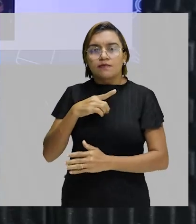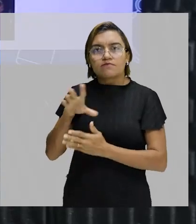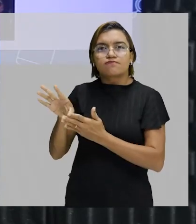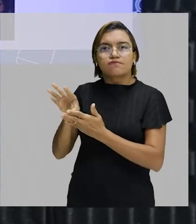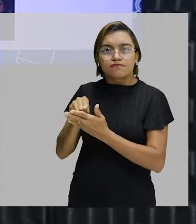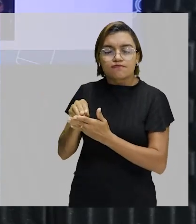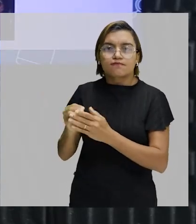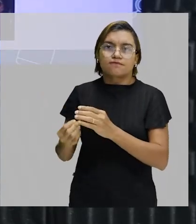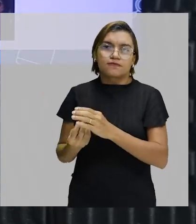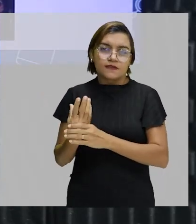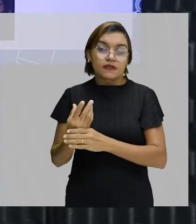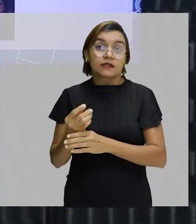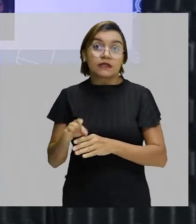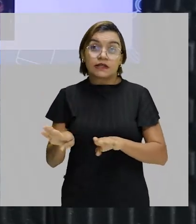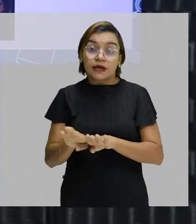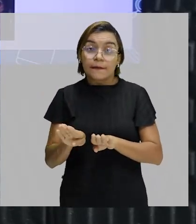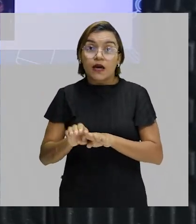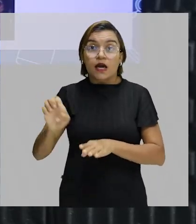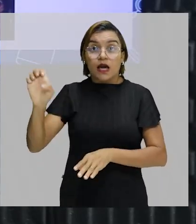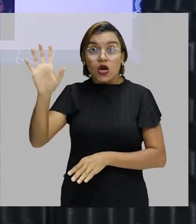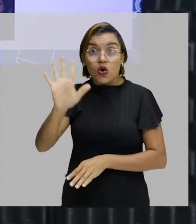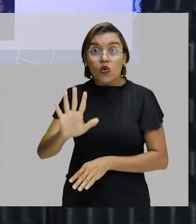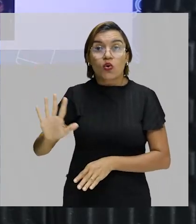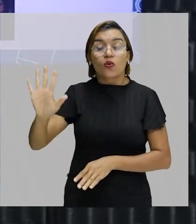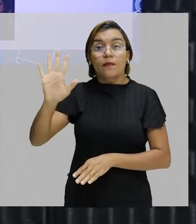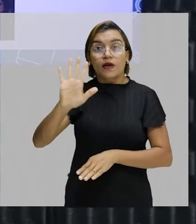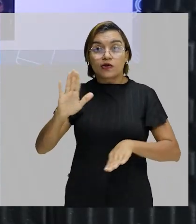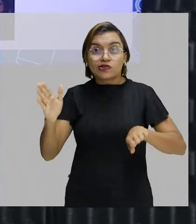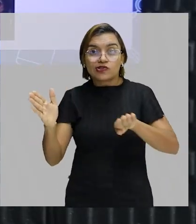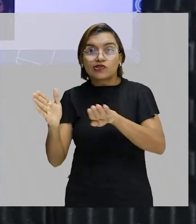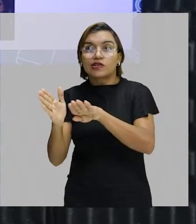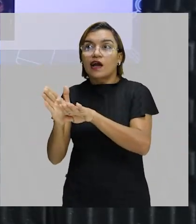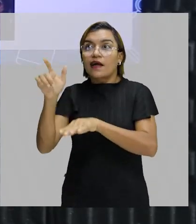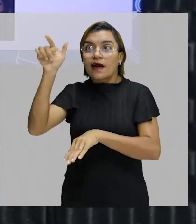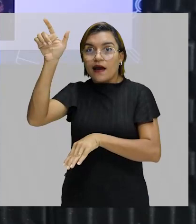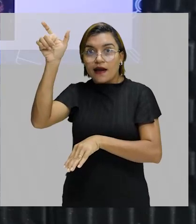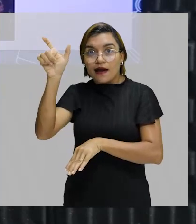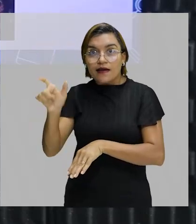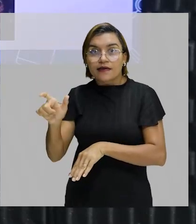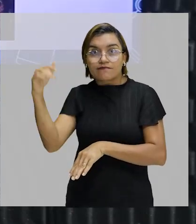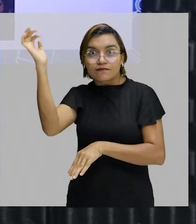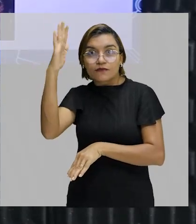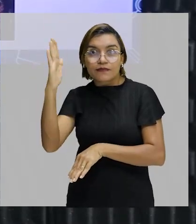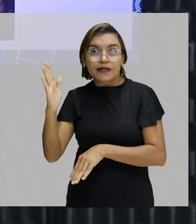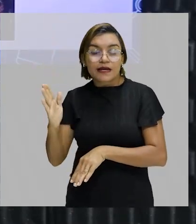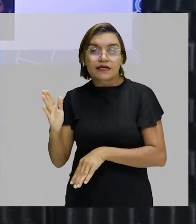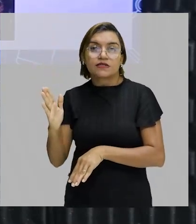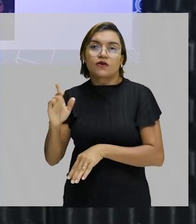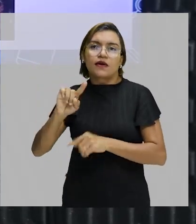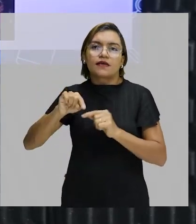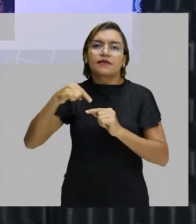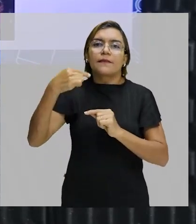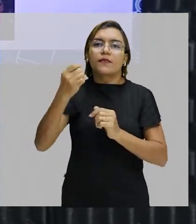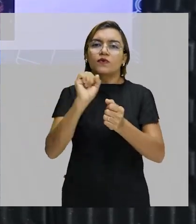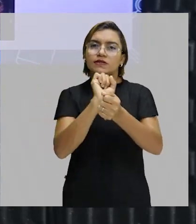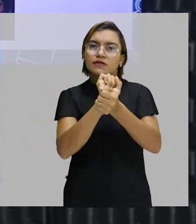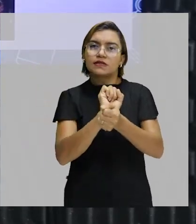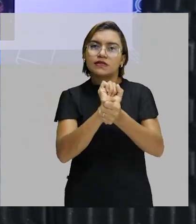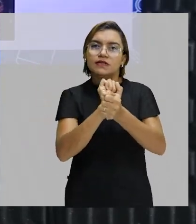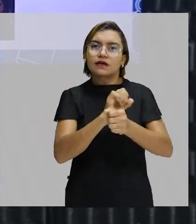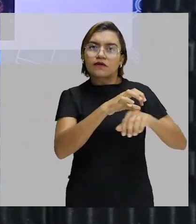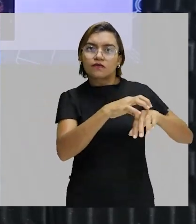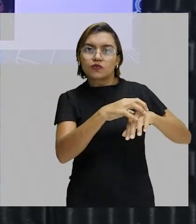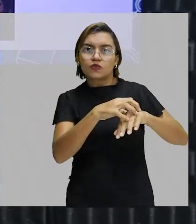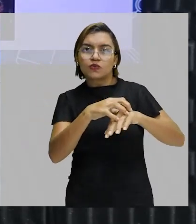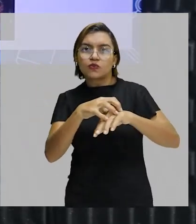os europeus colonizar o nosso país. Depois, eles trouxeram quem? Os escravos junto para